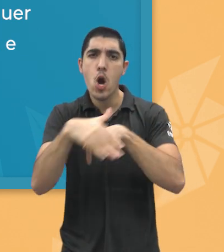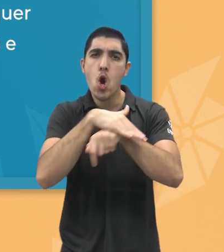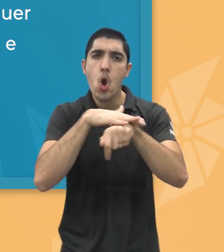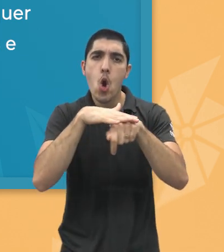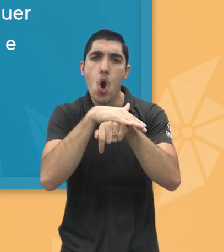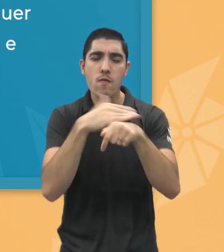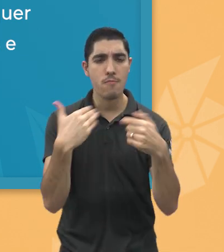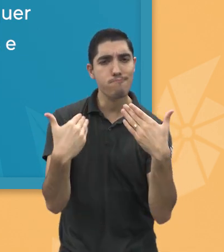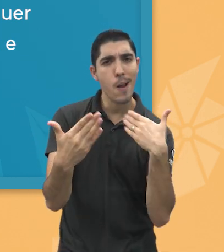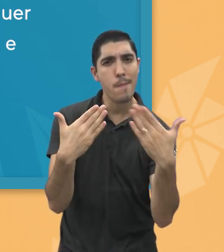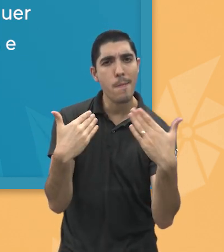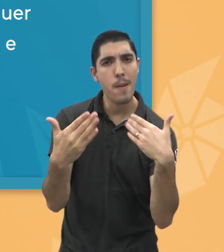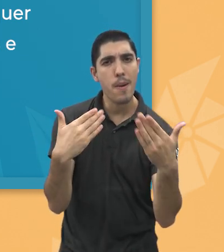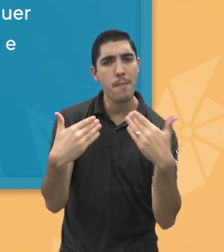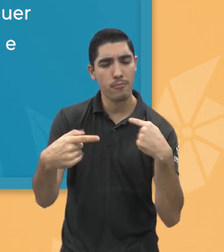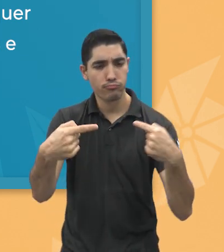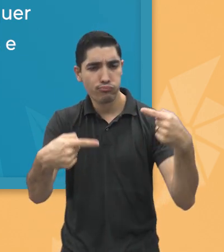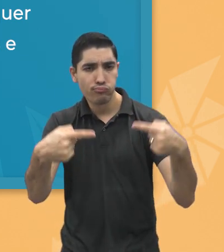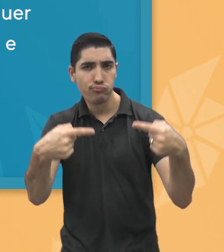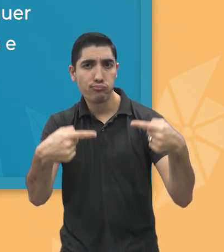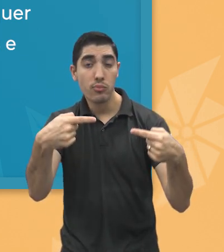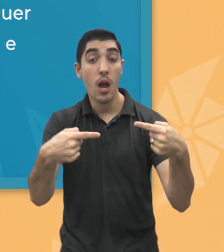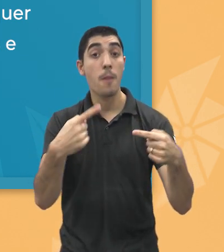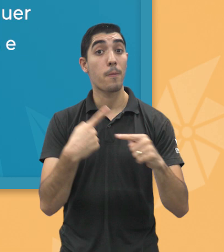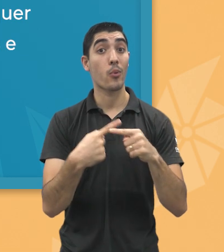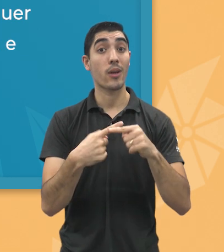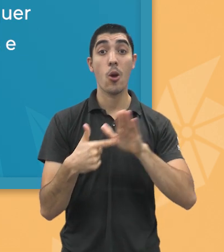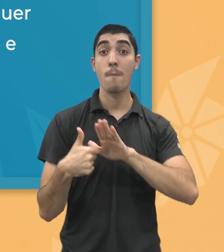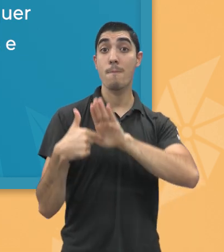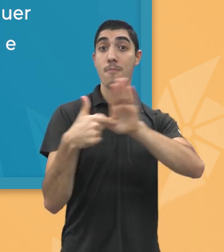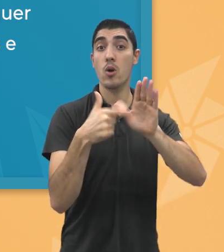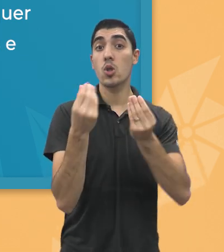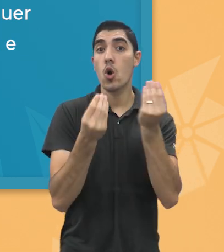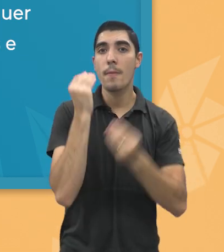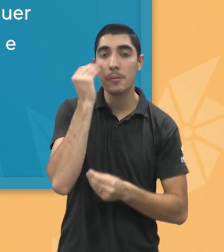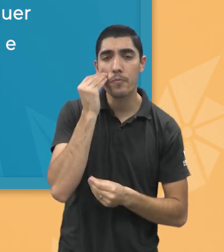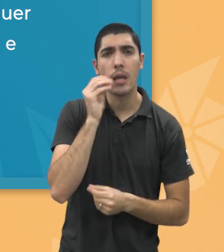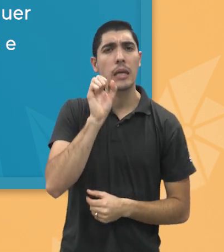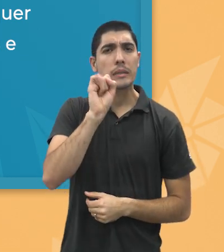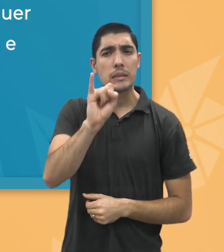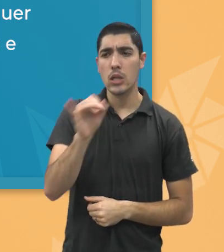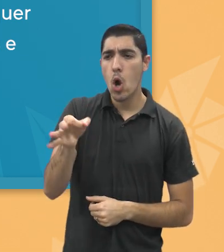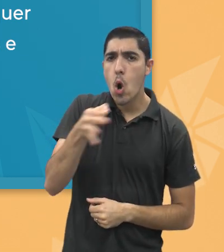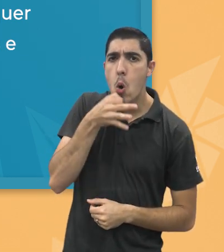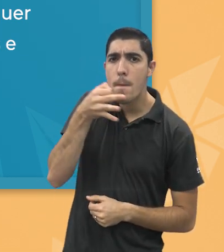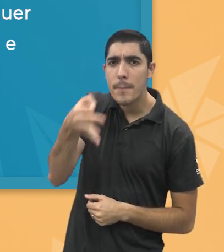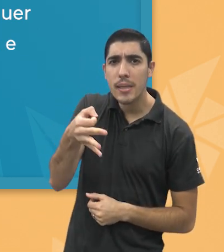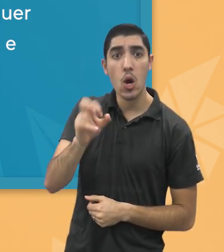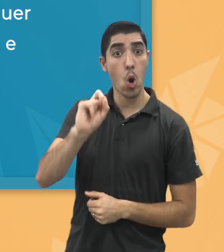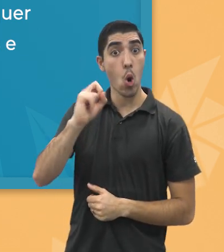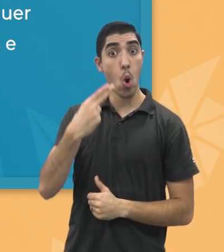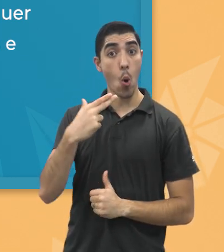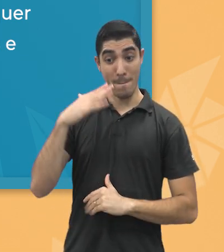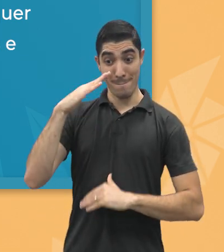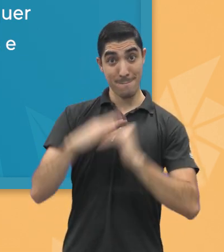como a experiência deve ser interpretada. Opiniões e práticas errôneas